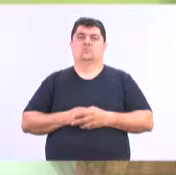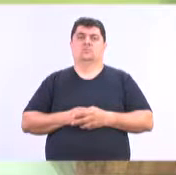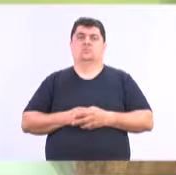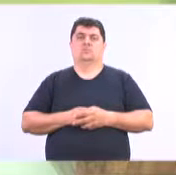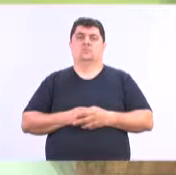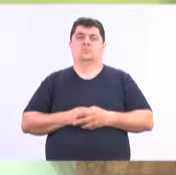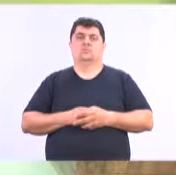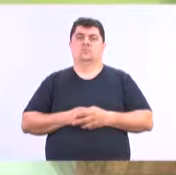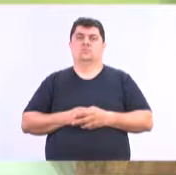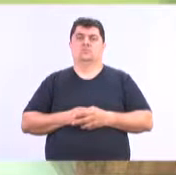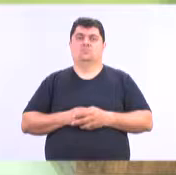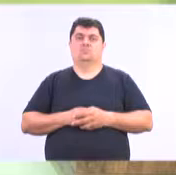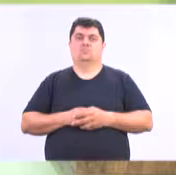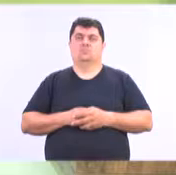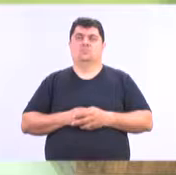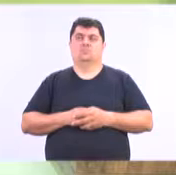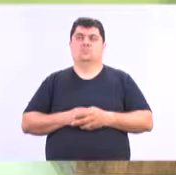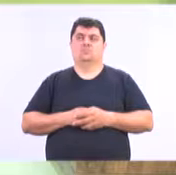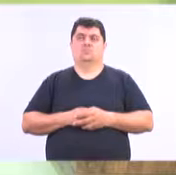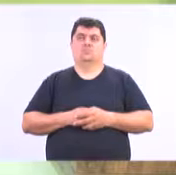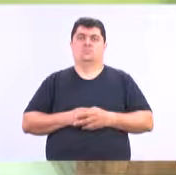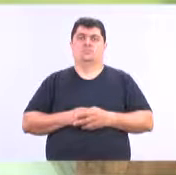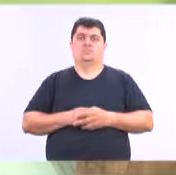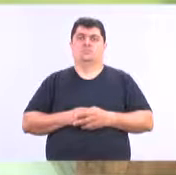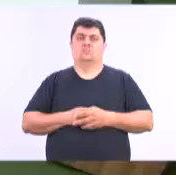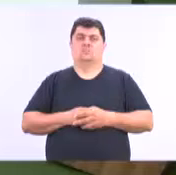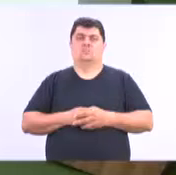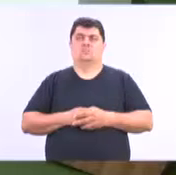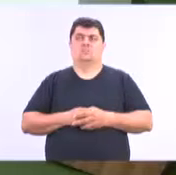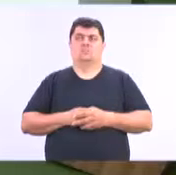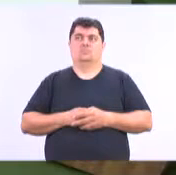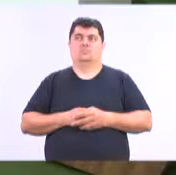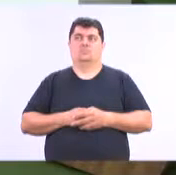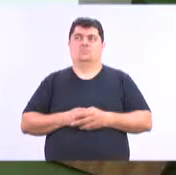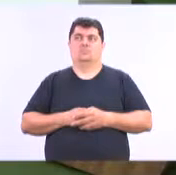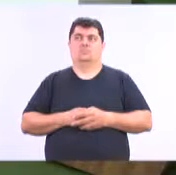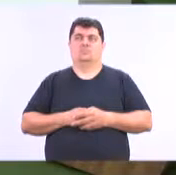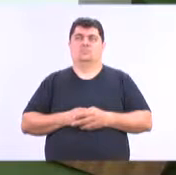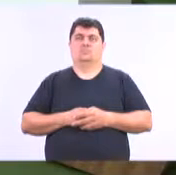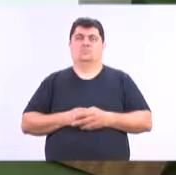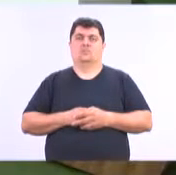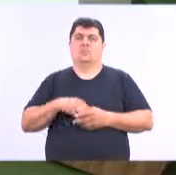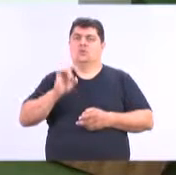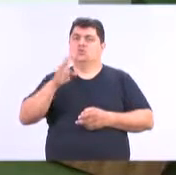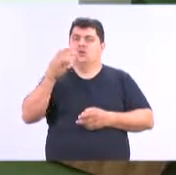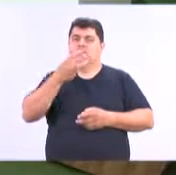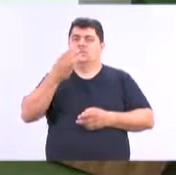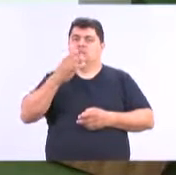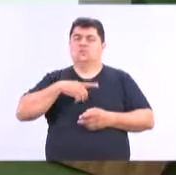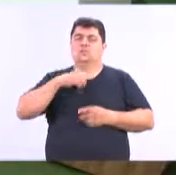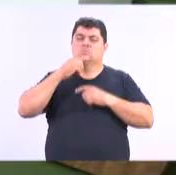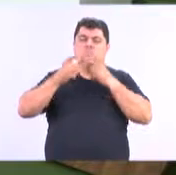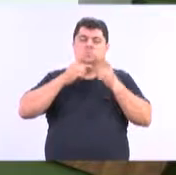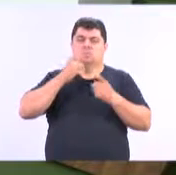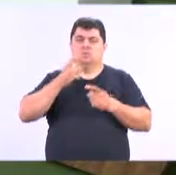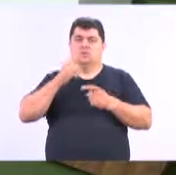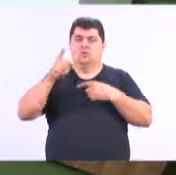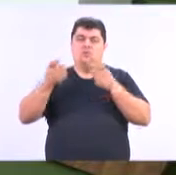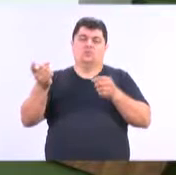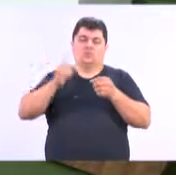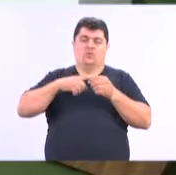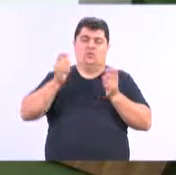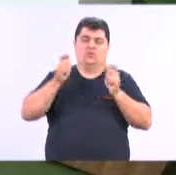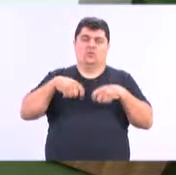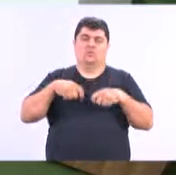as alternativas estão corretas. Então a questão que a gente gerou uma dúvida maior foi a questão 3, a gente tenta voltar nela no fim da aula, se der